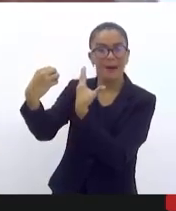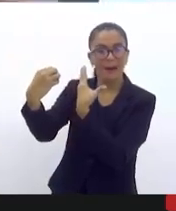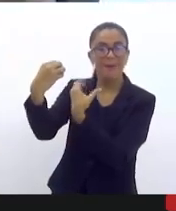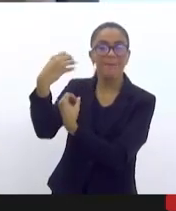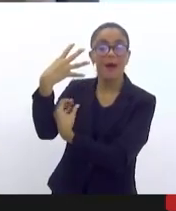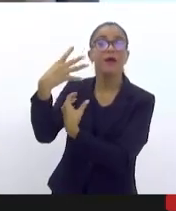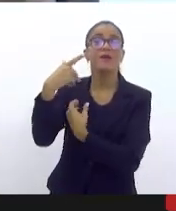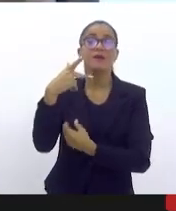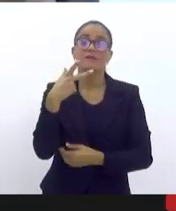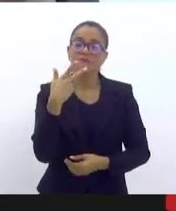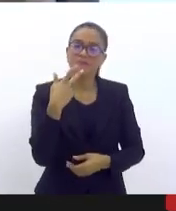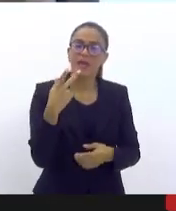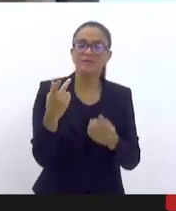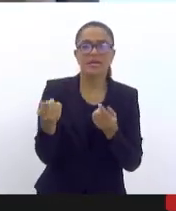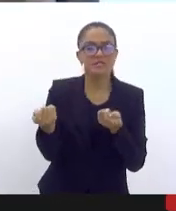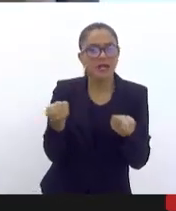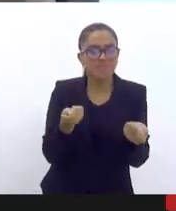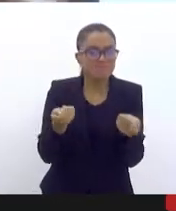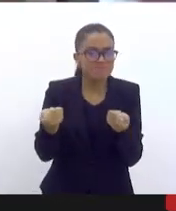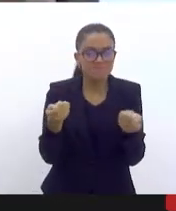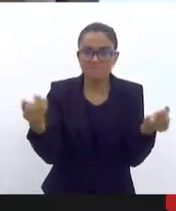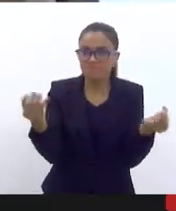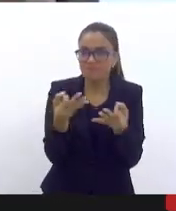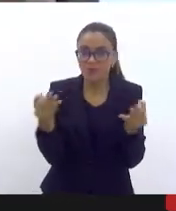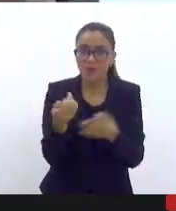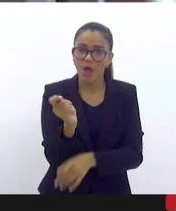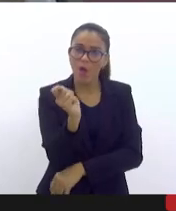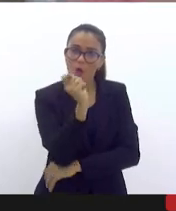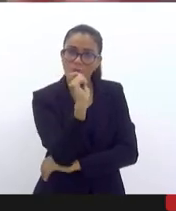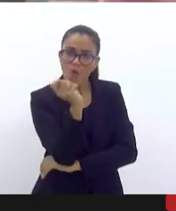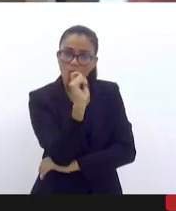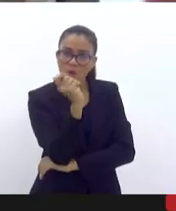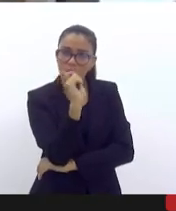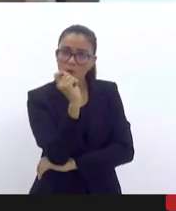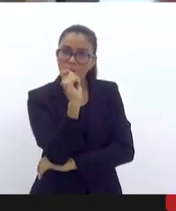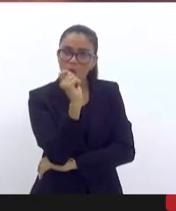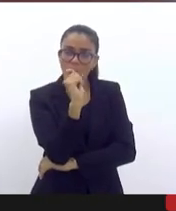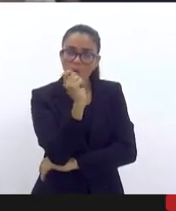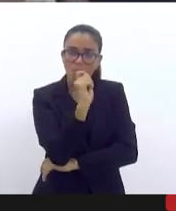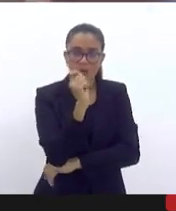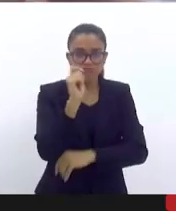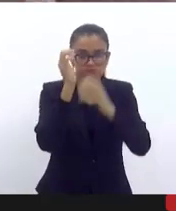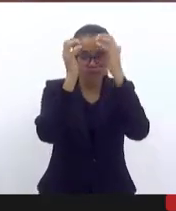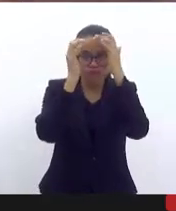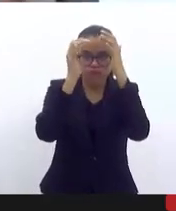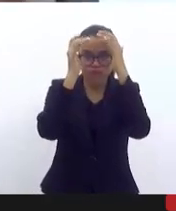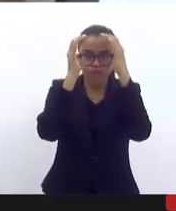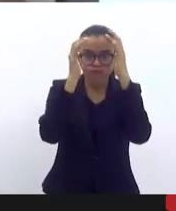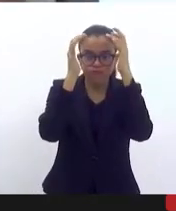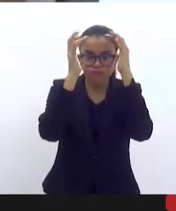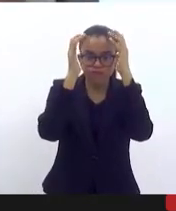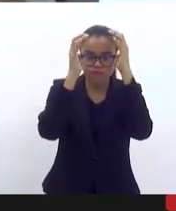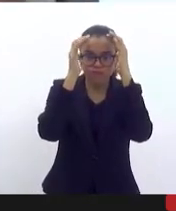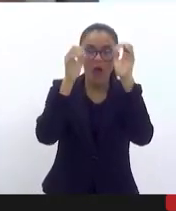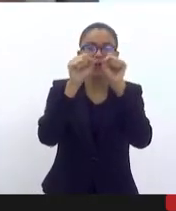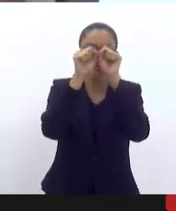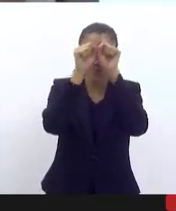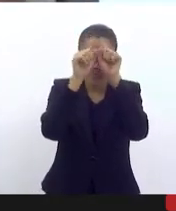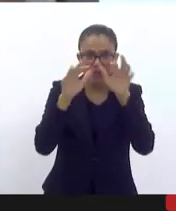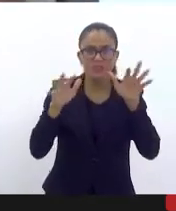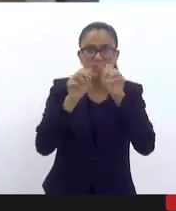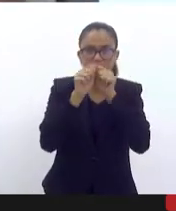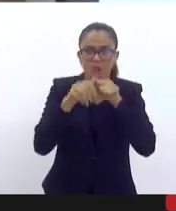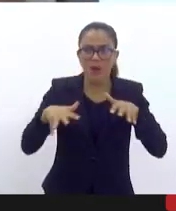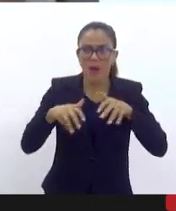essa regulação perfeita Então olha que eu fumo maconha né e eu coloco e eu inundo meu sistema nervoso com essa